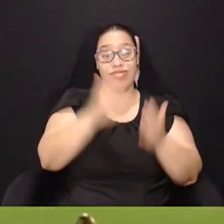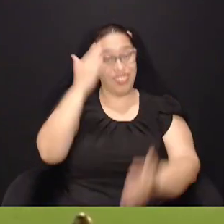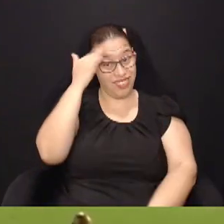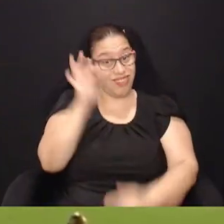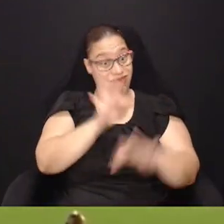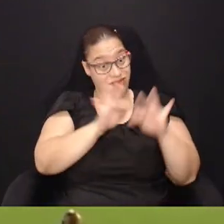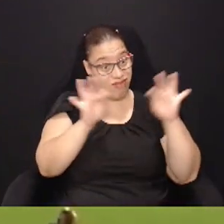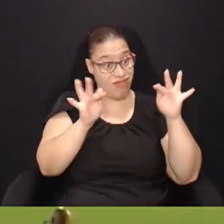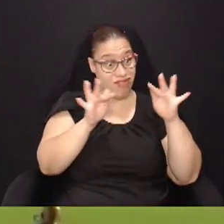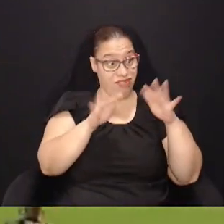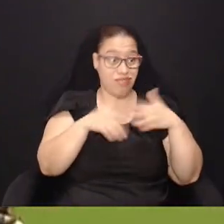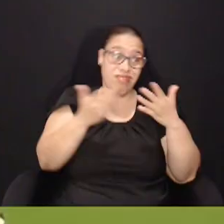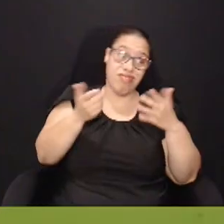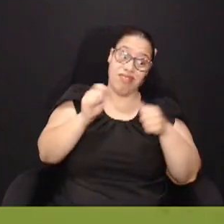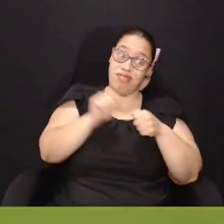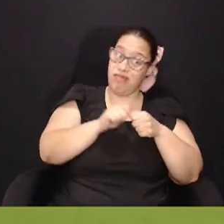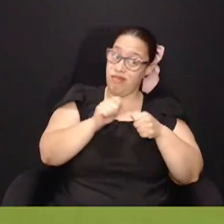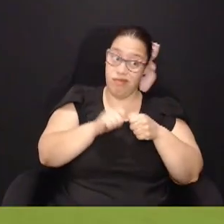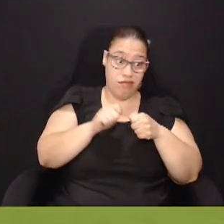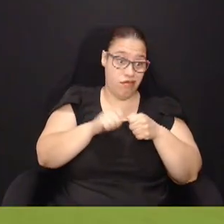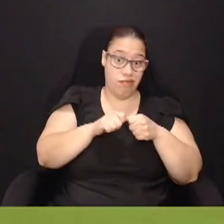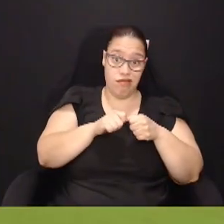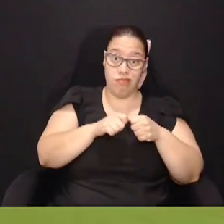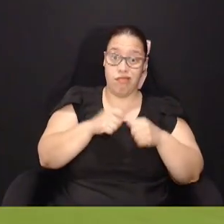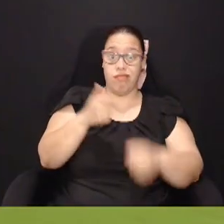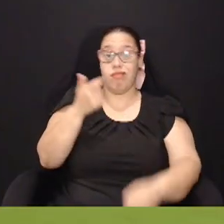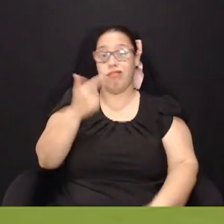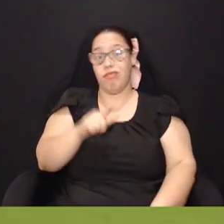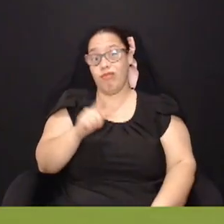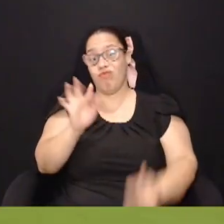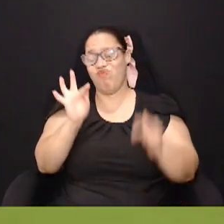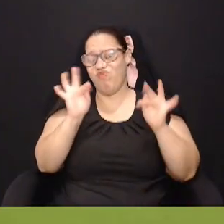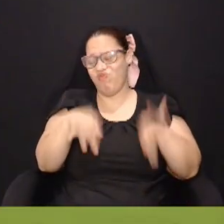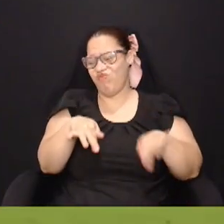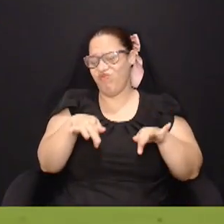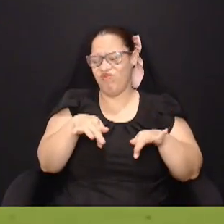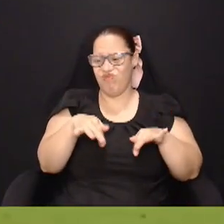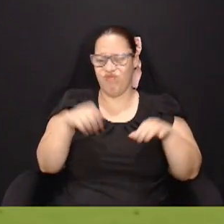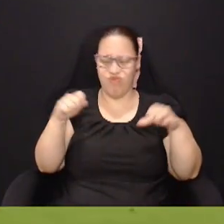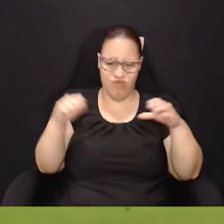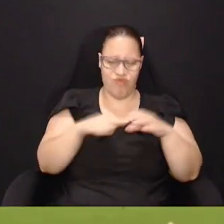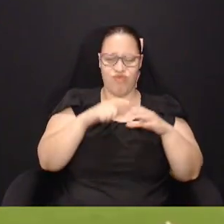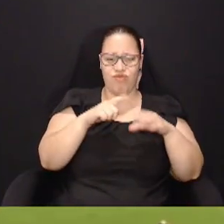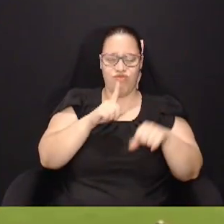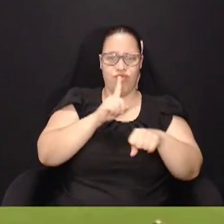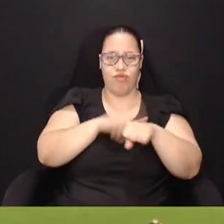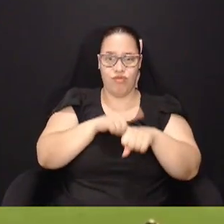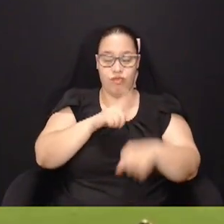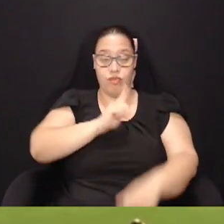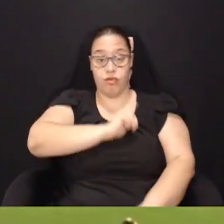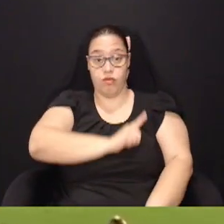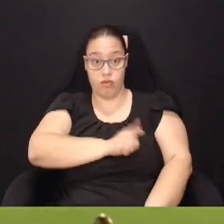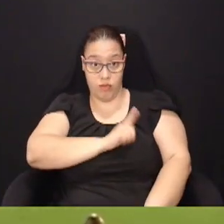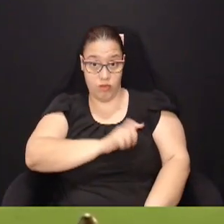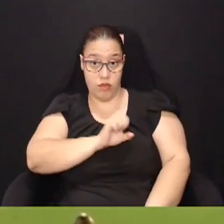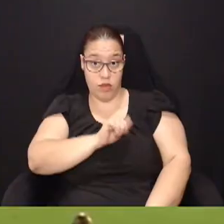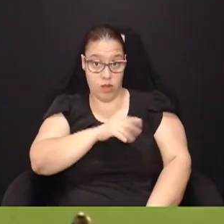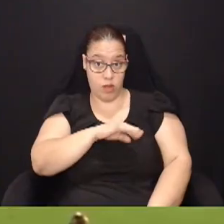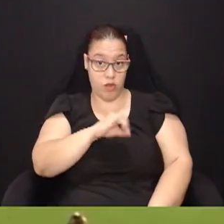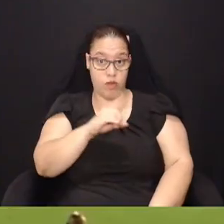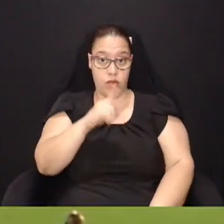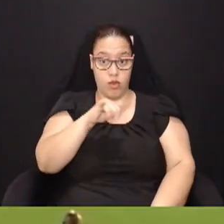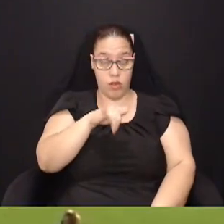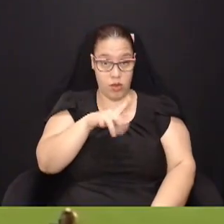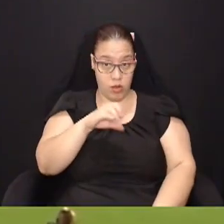não faz, toma. Último lance do jogo, escanteio para o Guarani. Diego Torres cobrou e